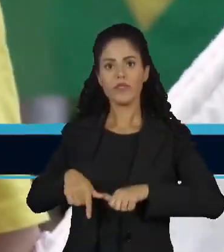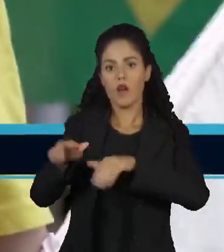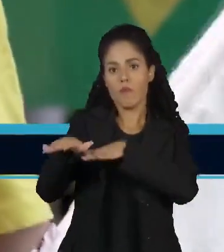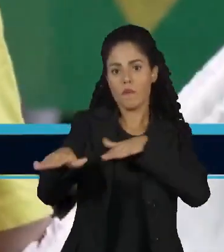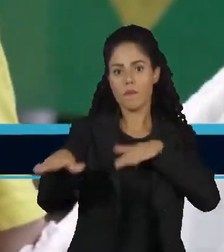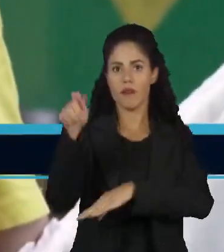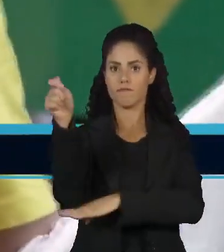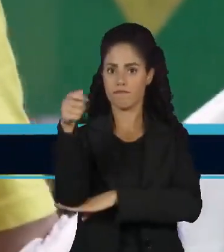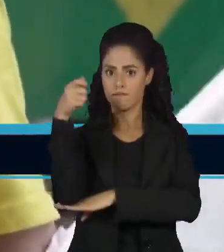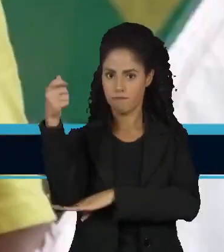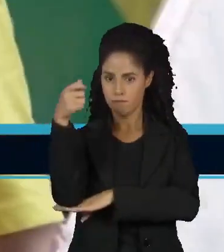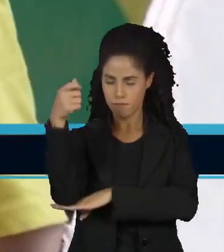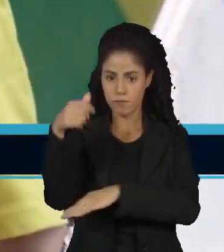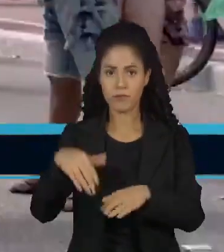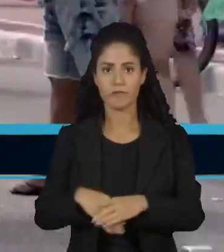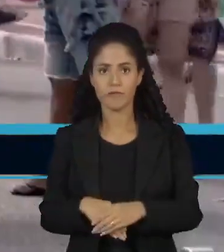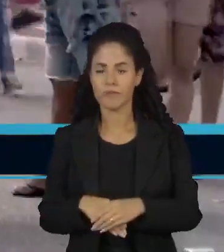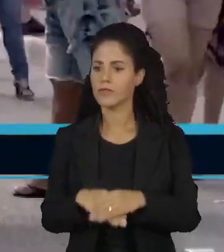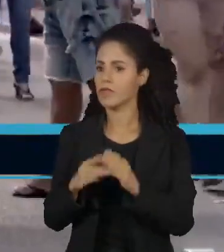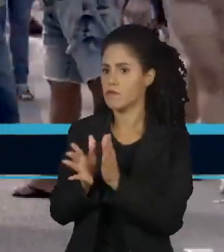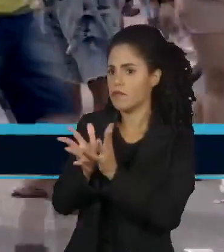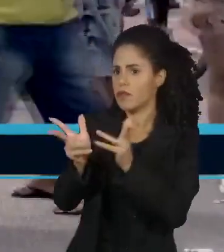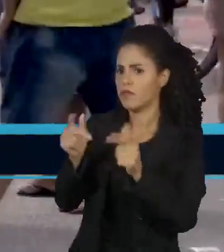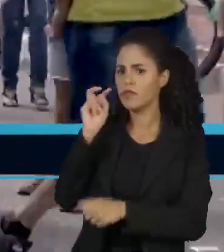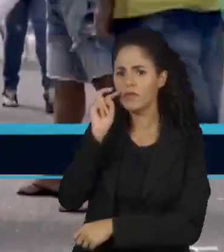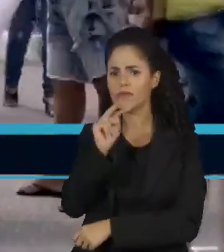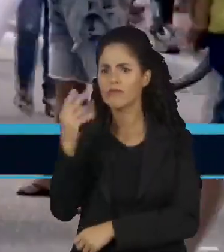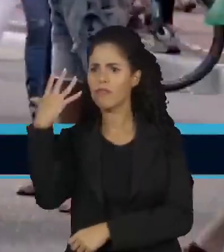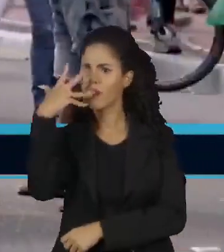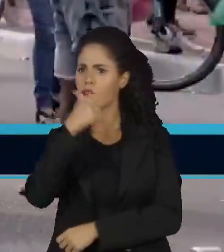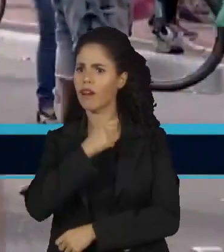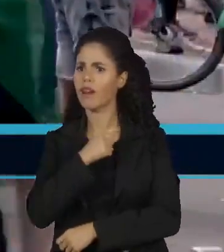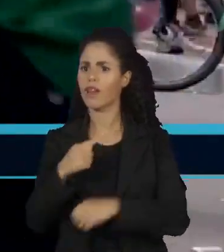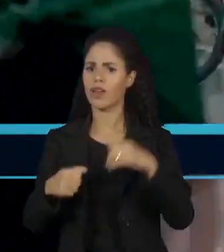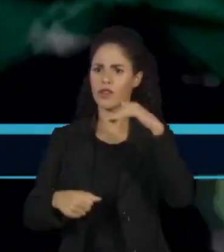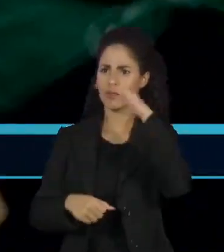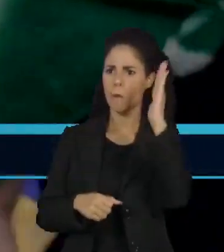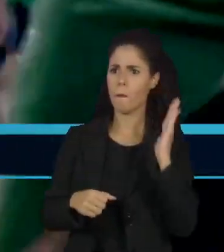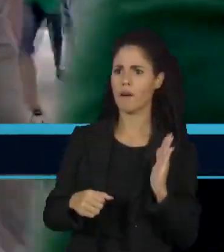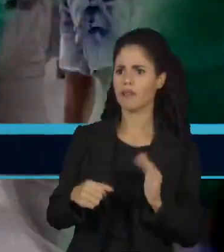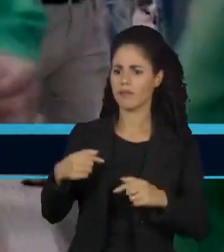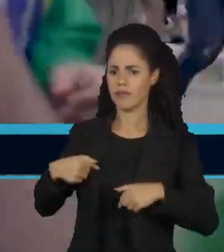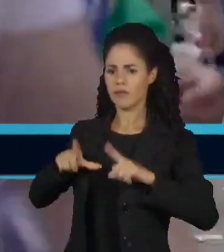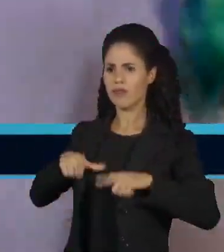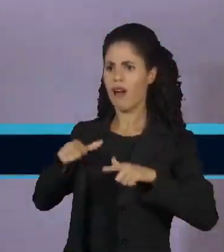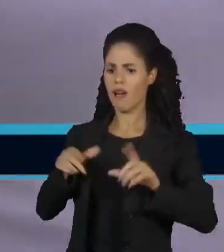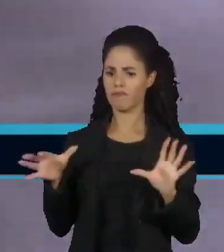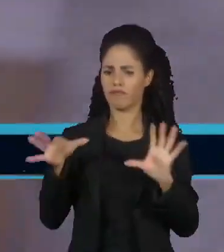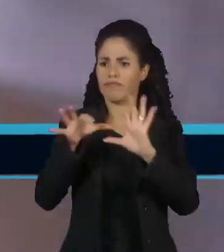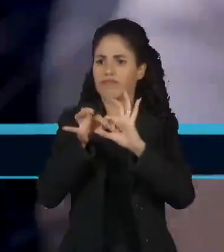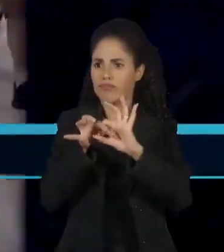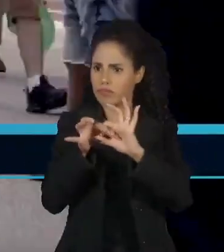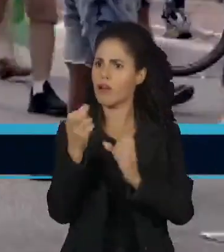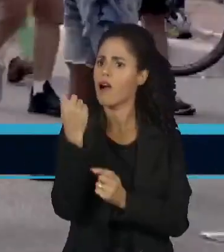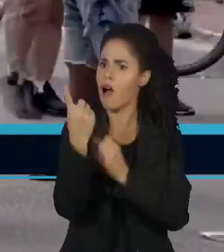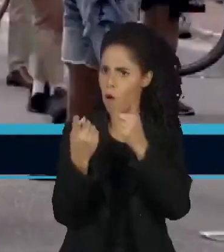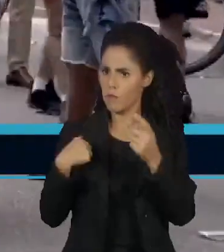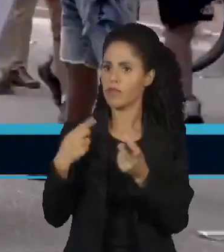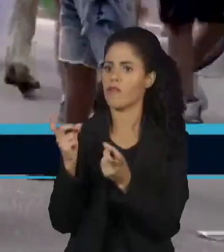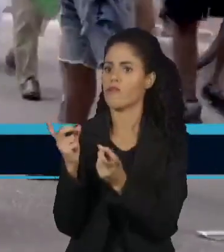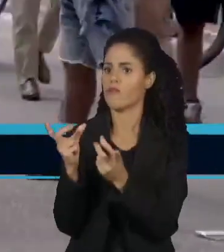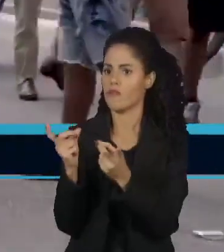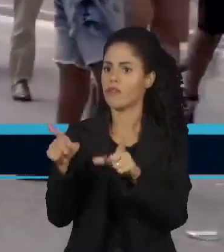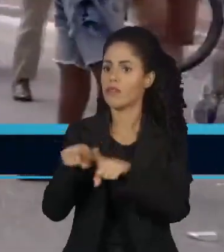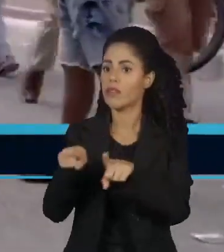estão maravilhosas. As bandeiras do Brasil, como a gente pode ver, ainda temos algumas peças, mas as